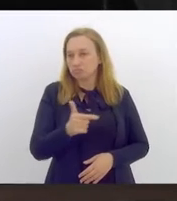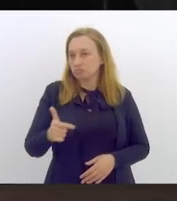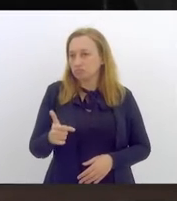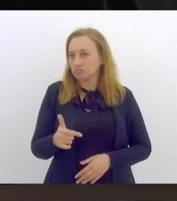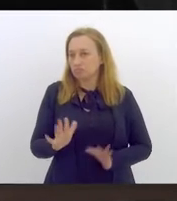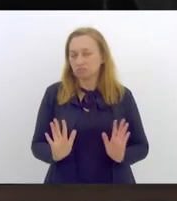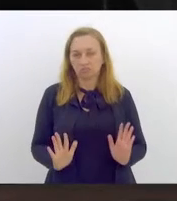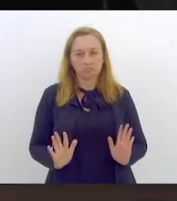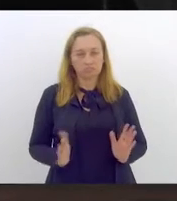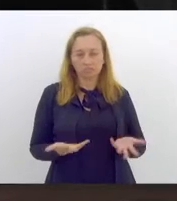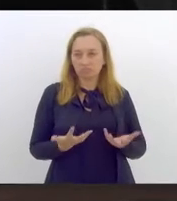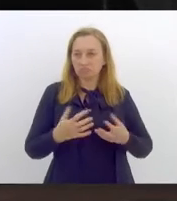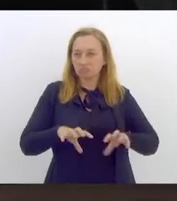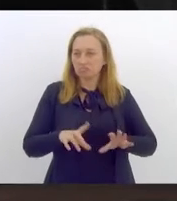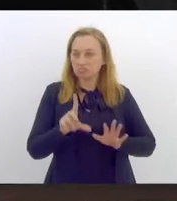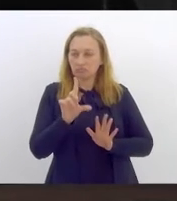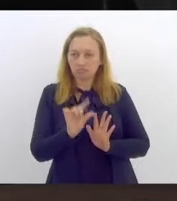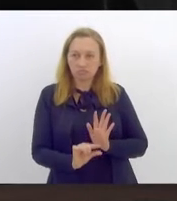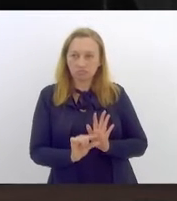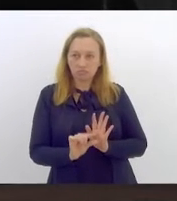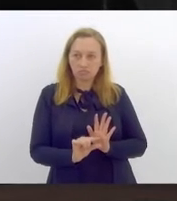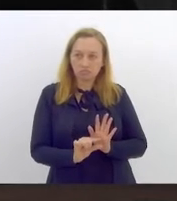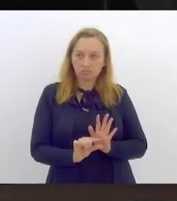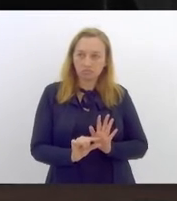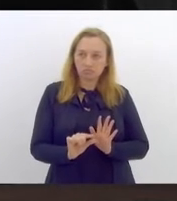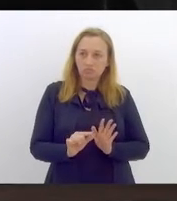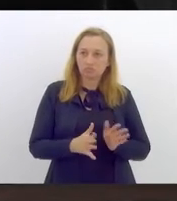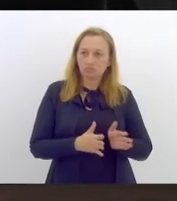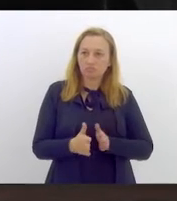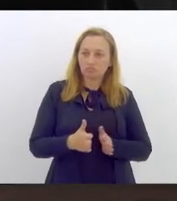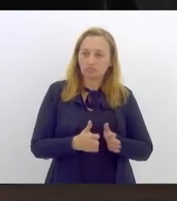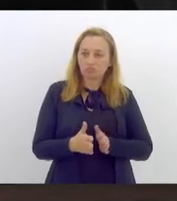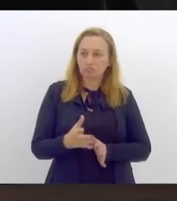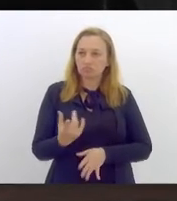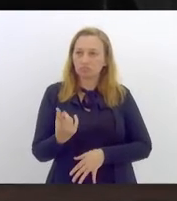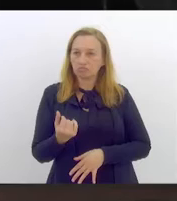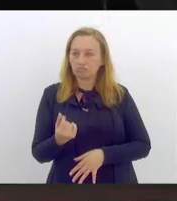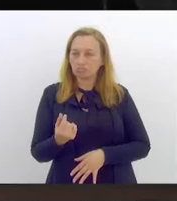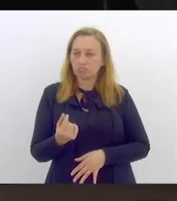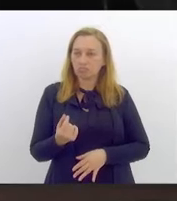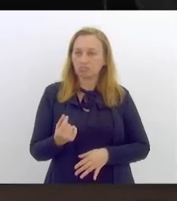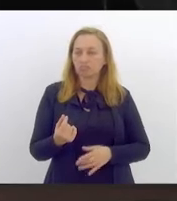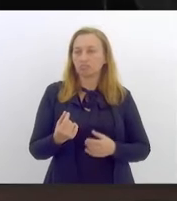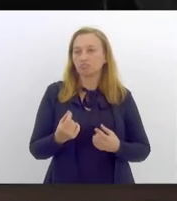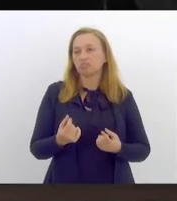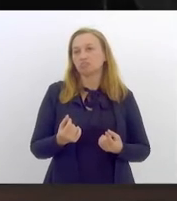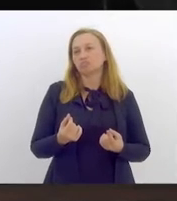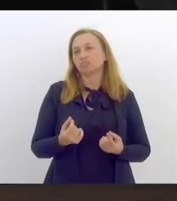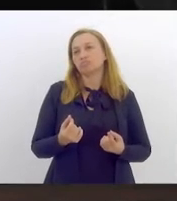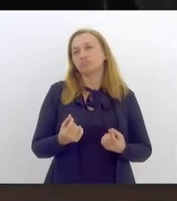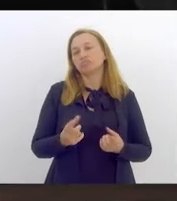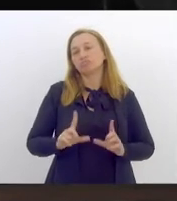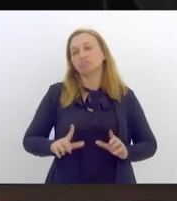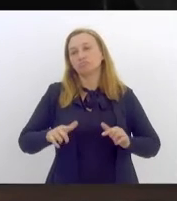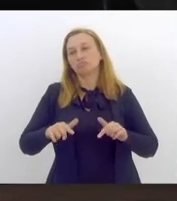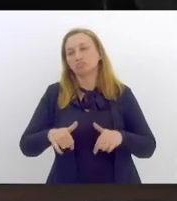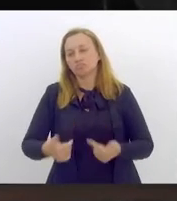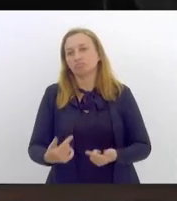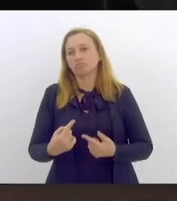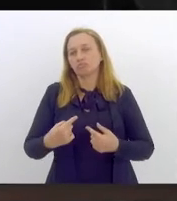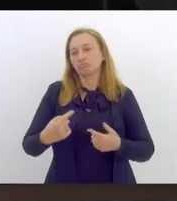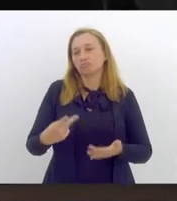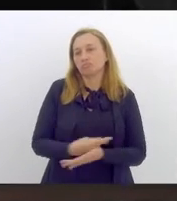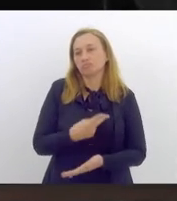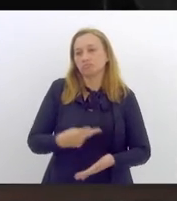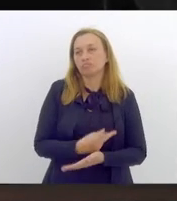não estamos querendo reduzir o fluxo financeiro das organizações criminosas, nem muito menos recuperar